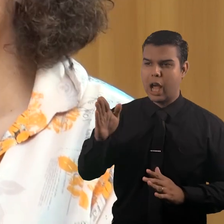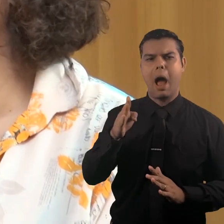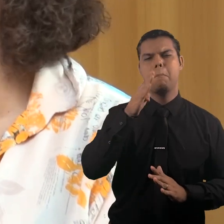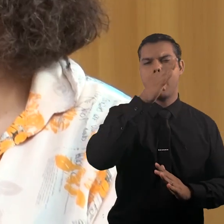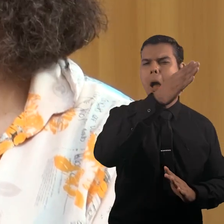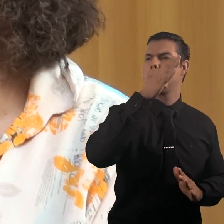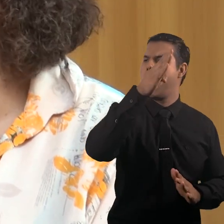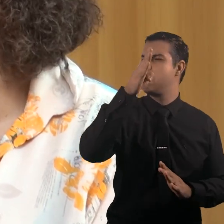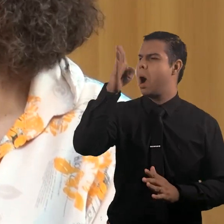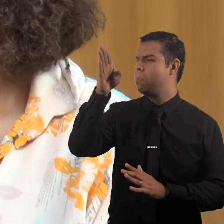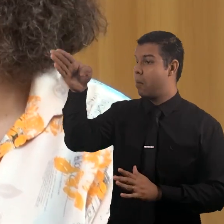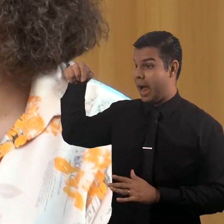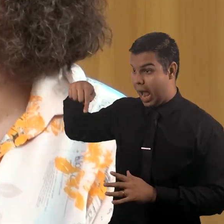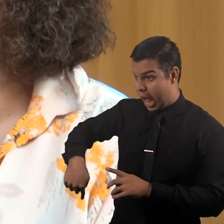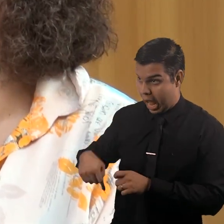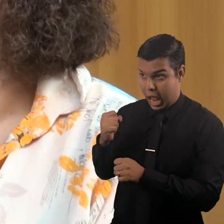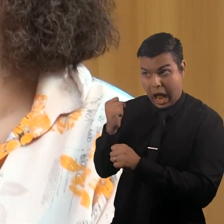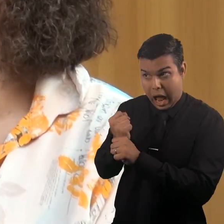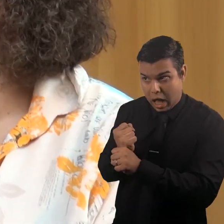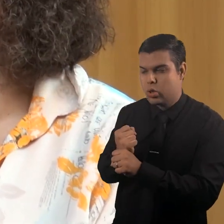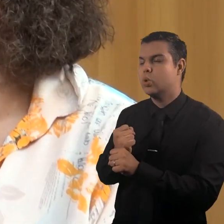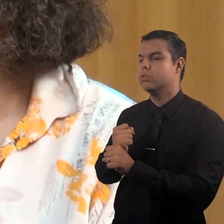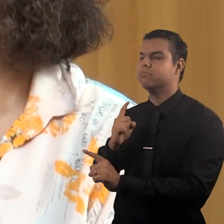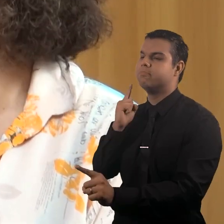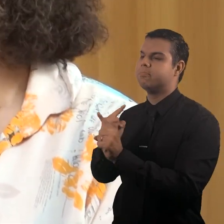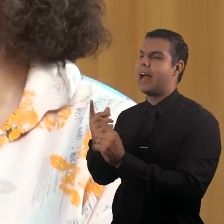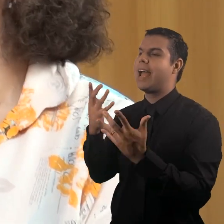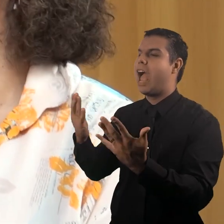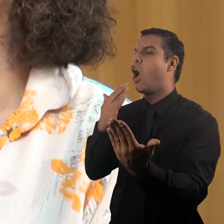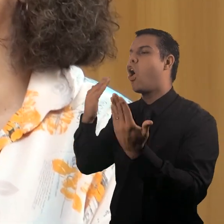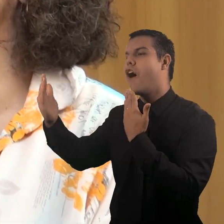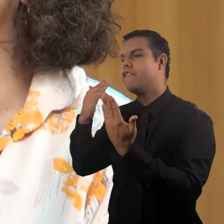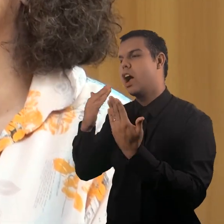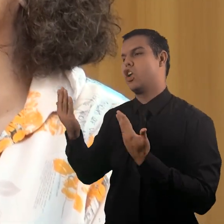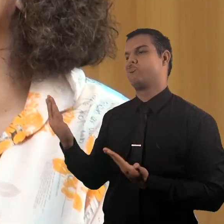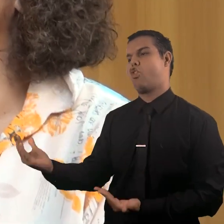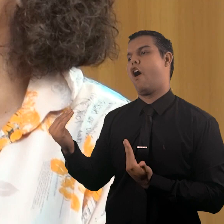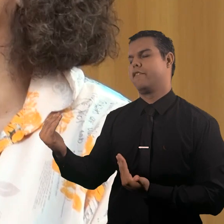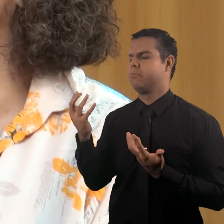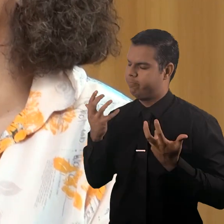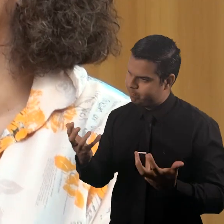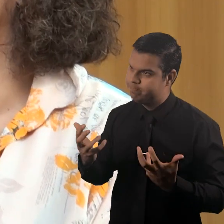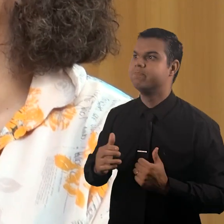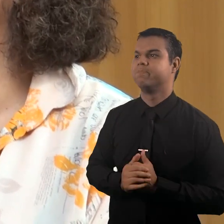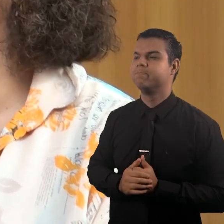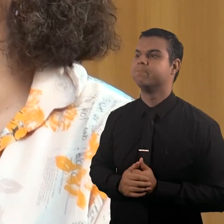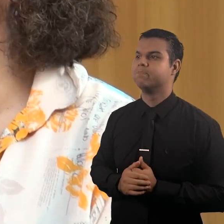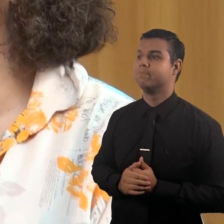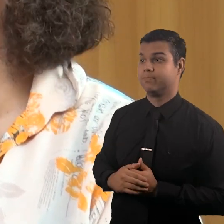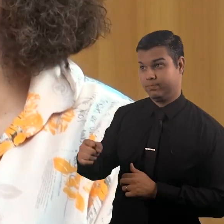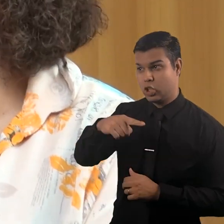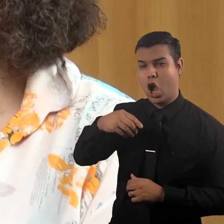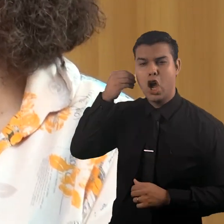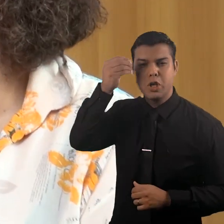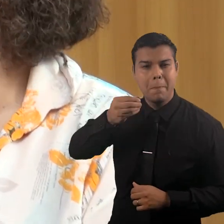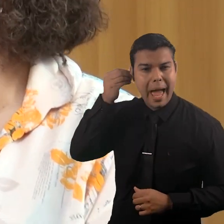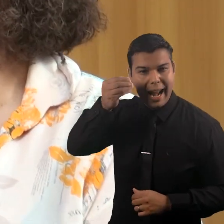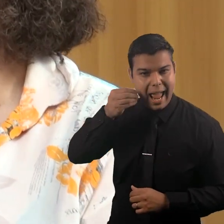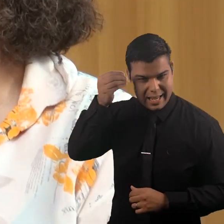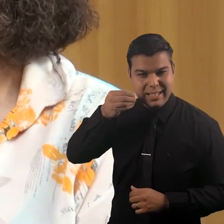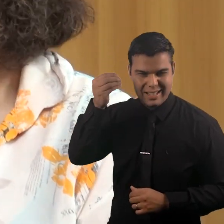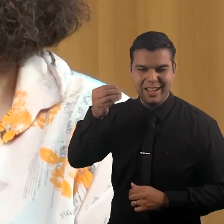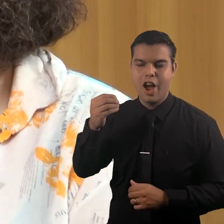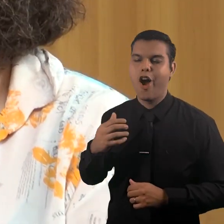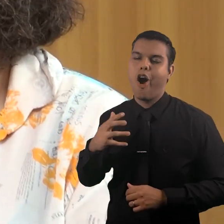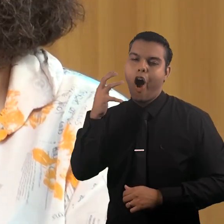lindo, a gente já rodou várias comunidades, mas esse ano a gente sentiu a necessidade de falar com os jovens. Então, nós